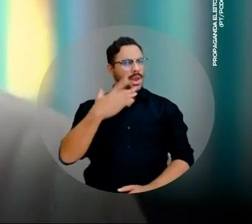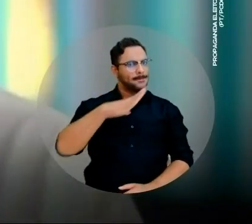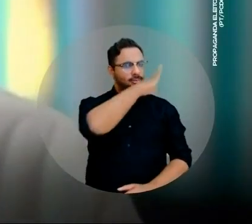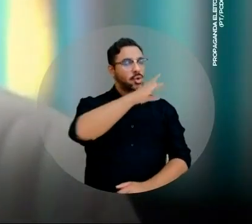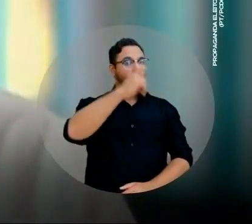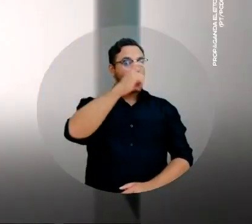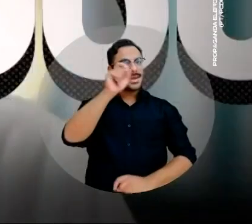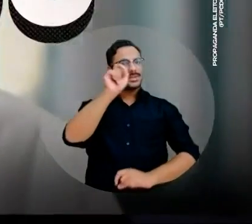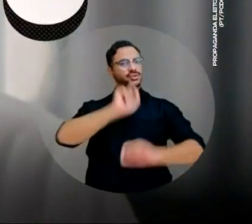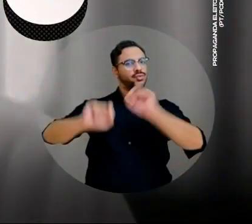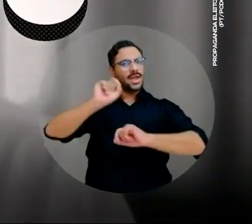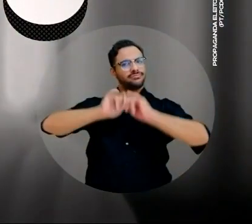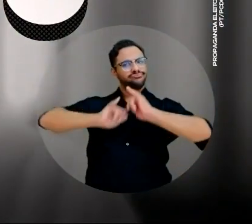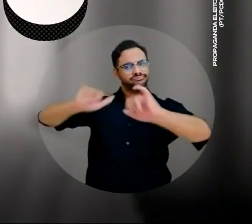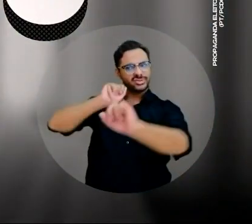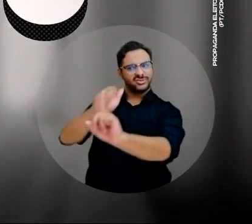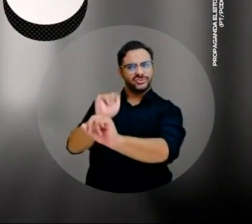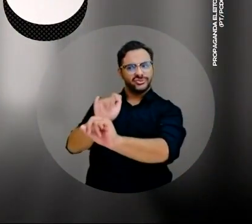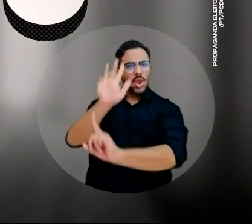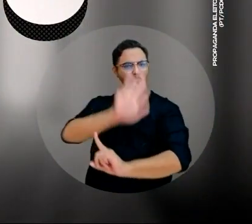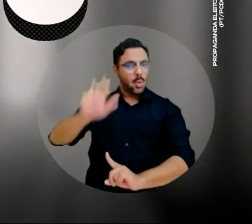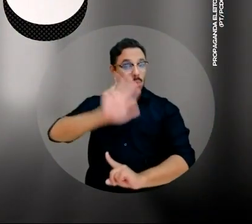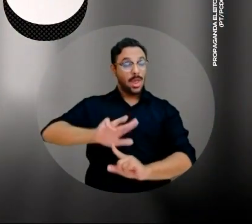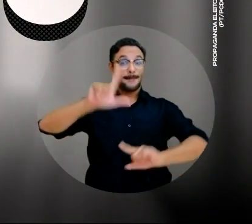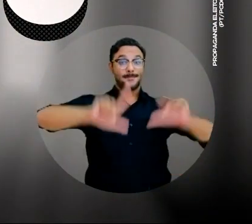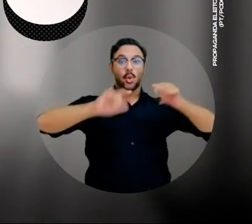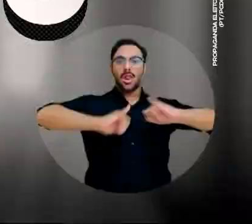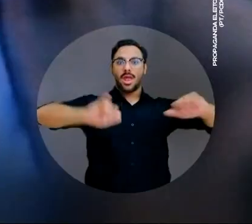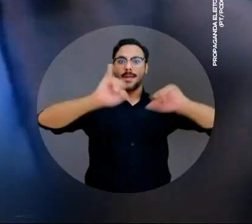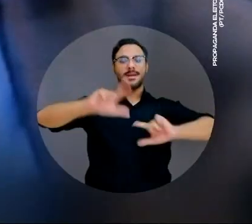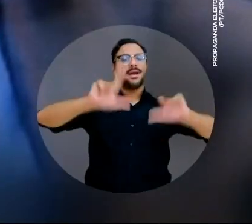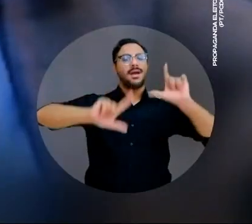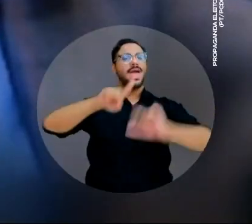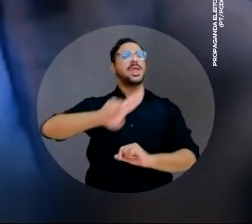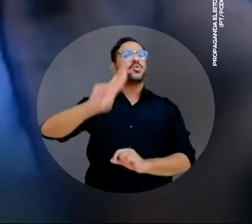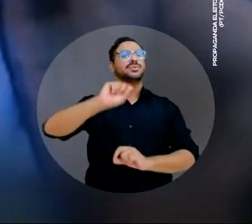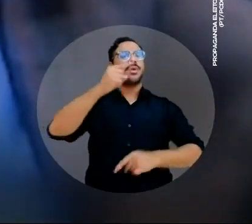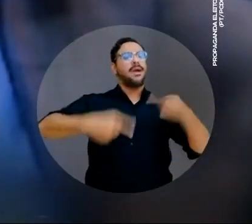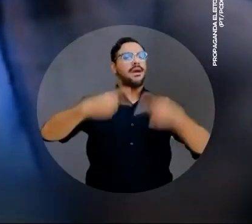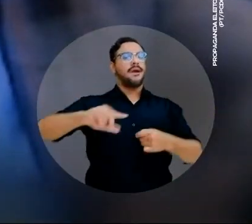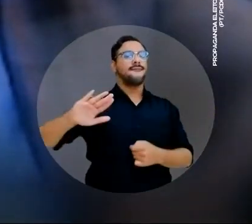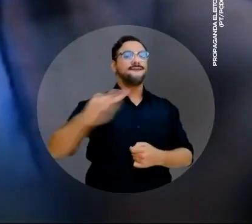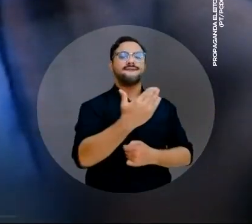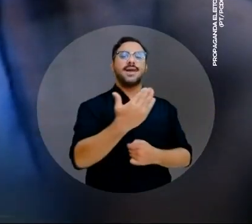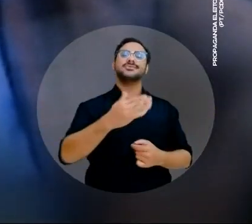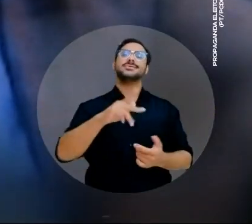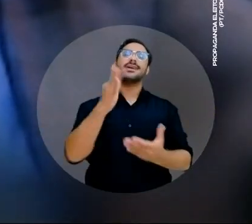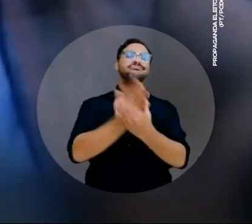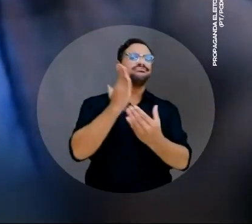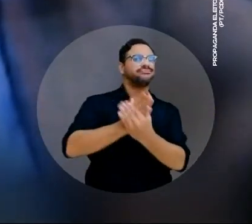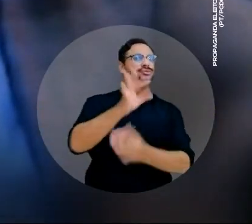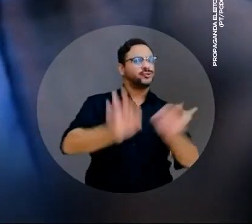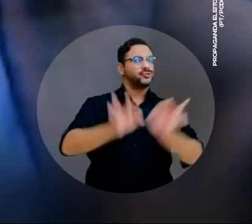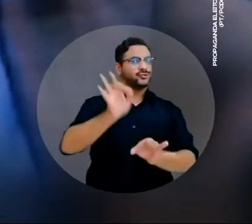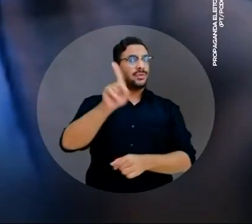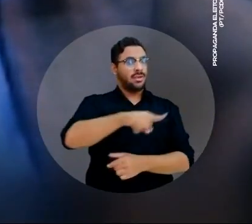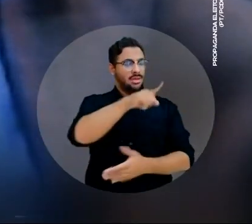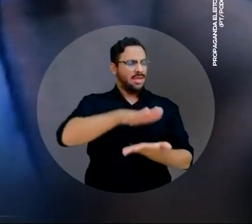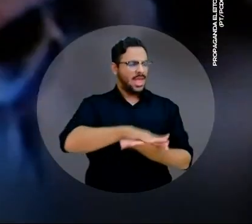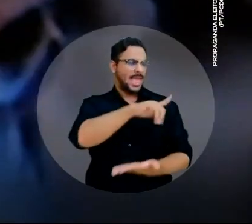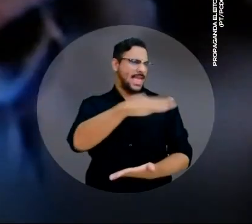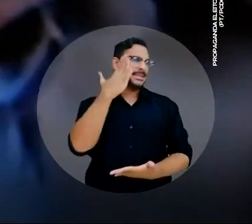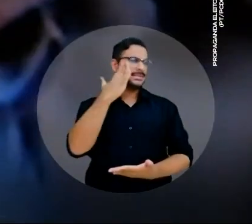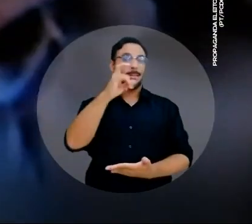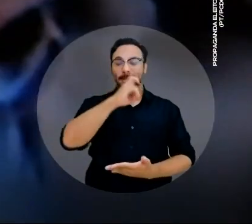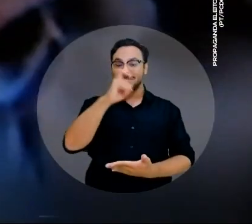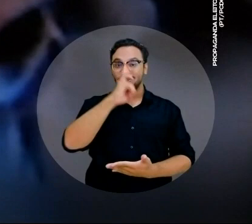Veja como Bolsonaro mente para acusar Lula. No seu programa de televisão, ele usa falsas delações anuladas pela justiça. E como